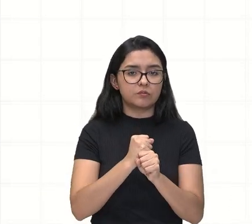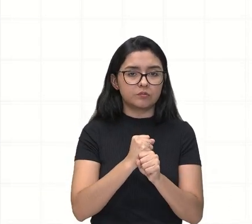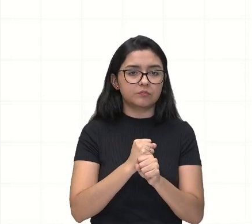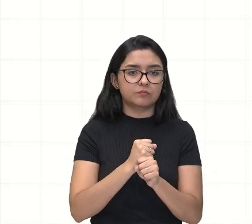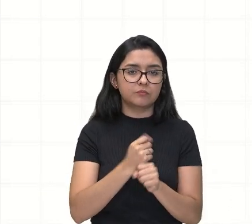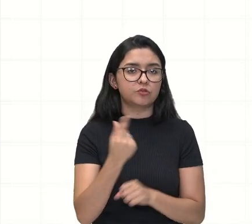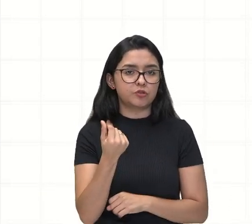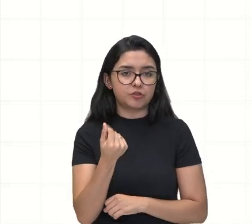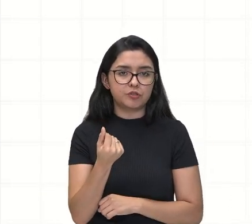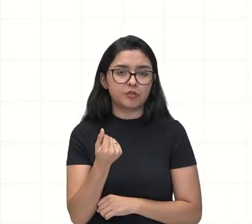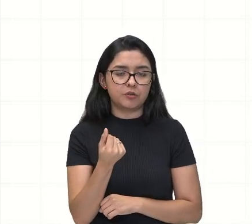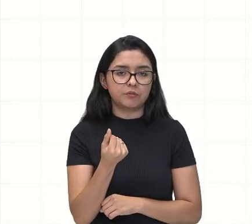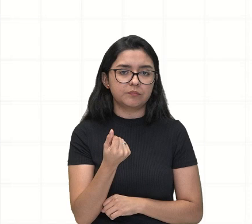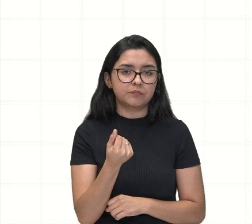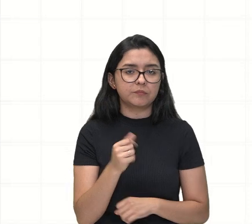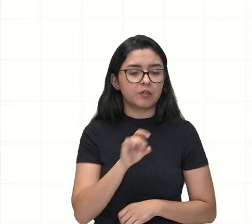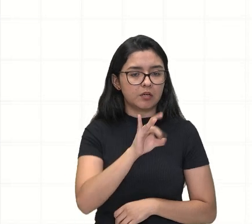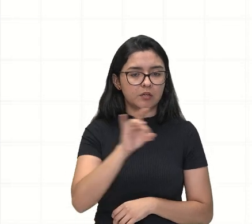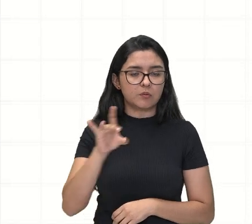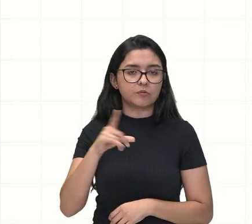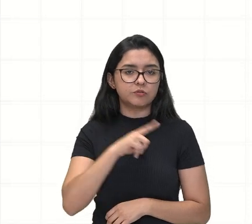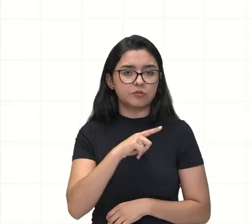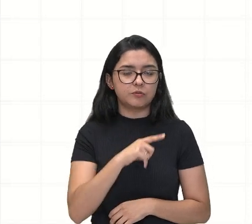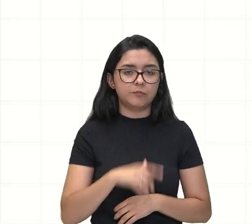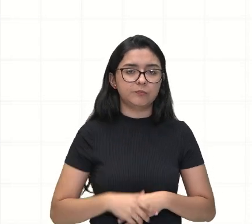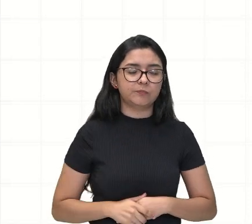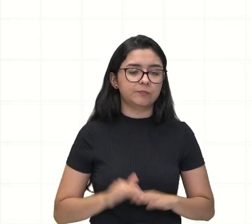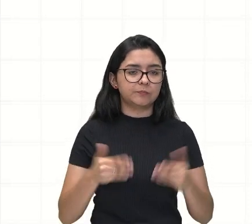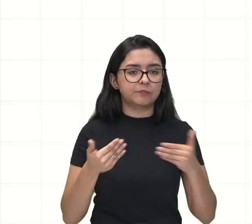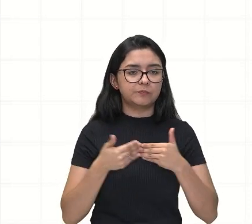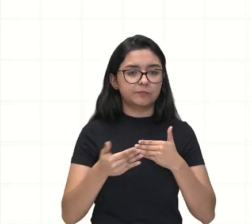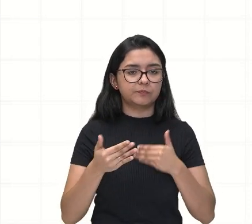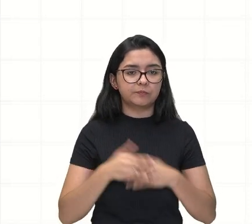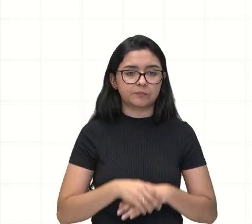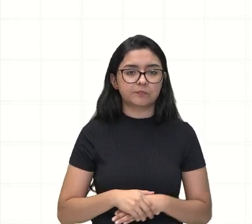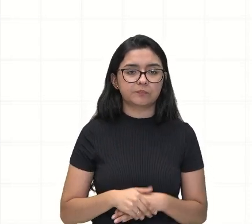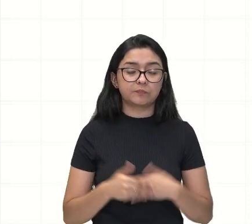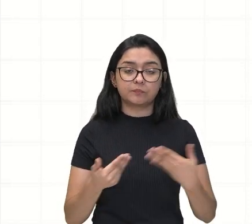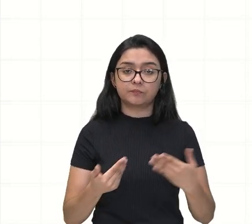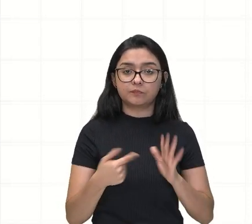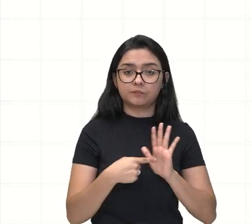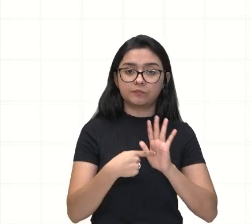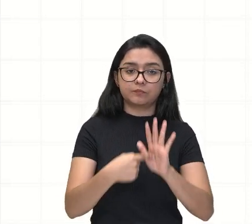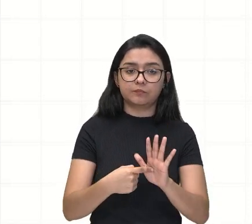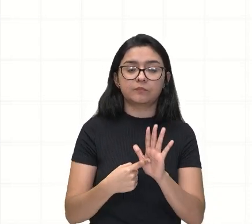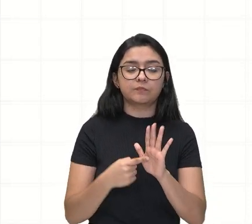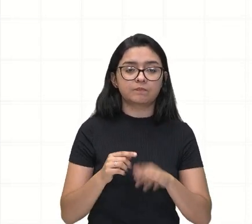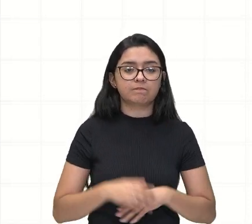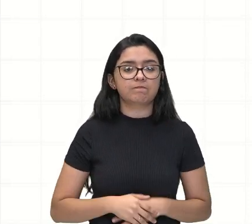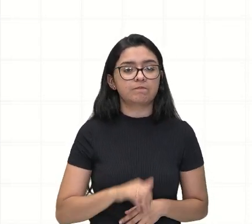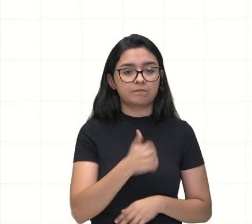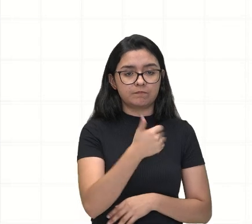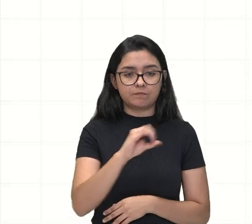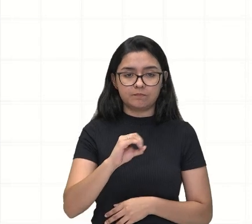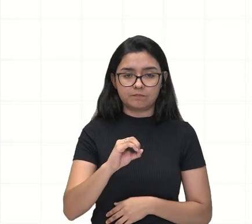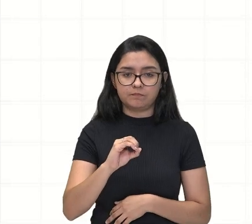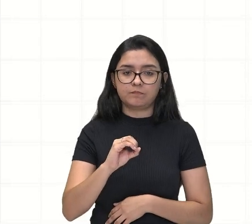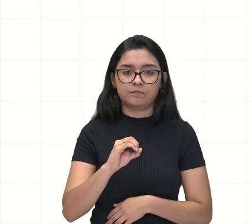tinham, a soma dos valores que eles tinham. Então, vamos lá. Ó. A expressão ficaria da seguinte maneira. Ó.